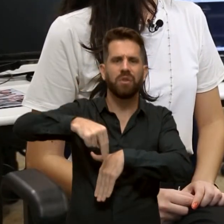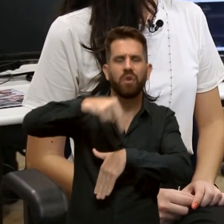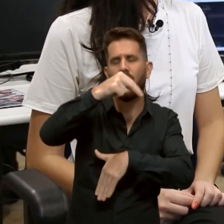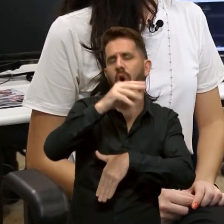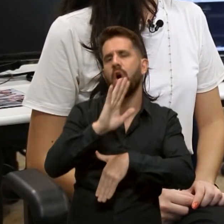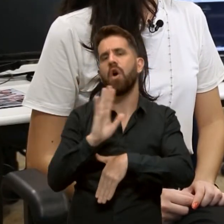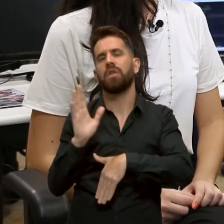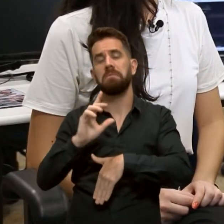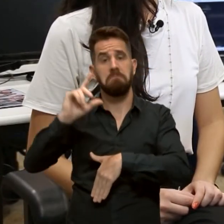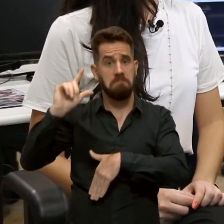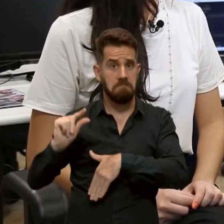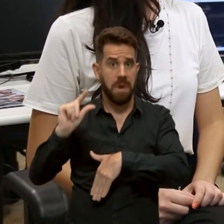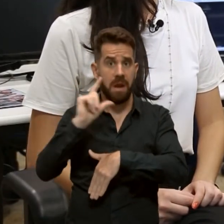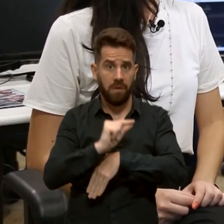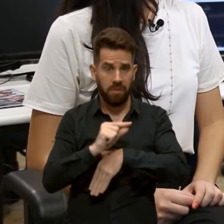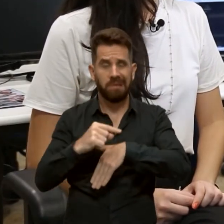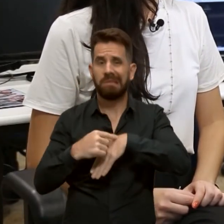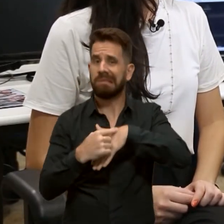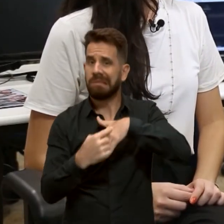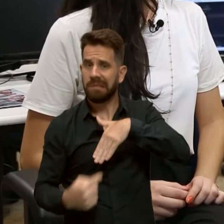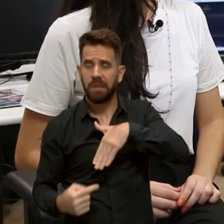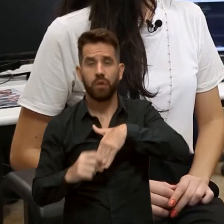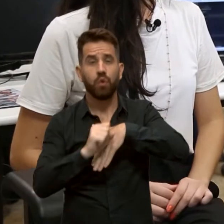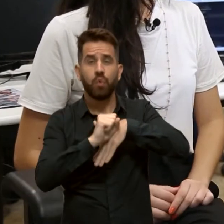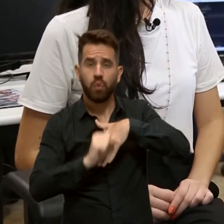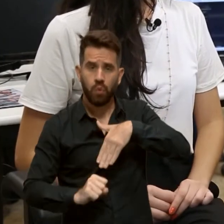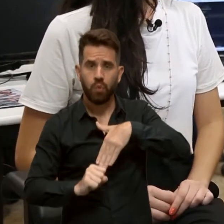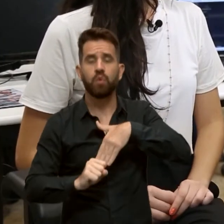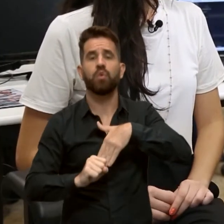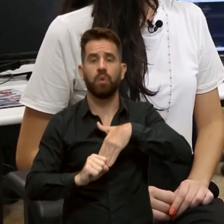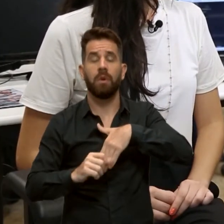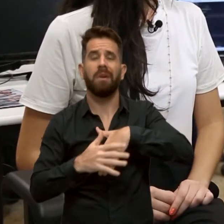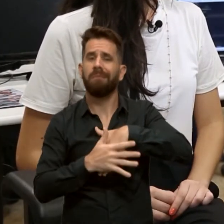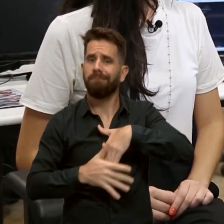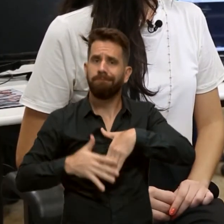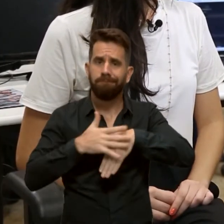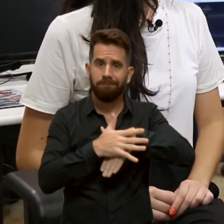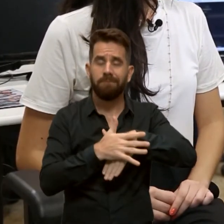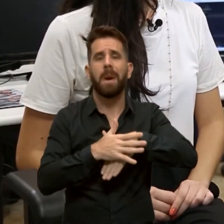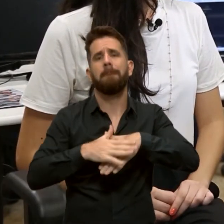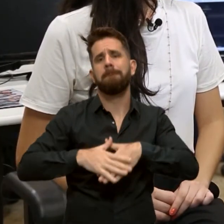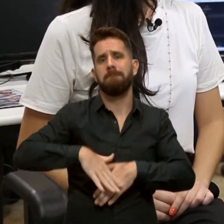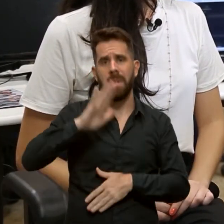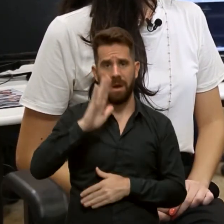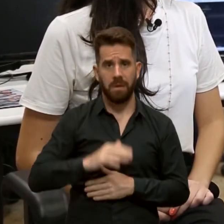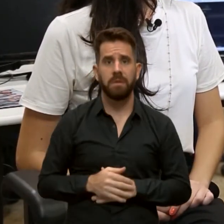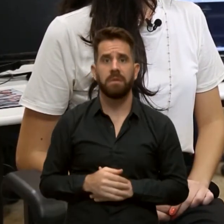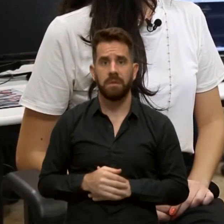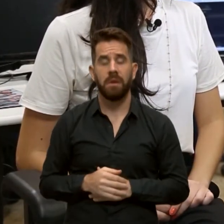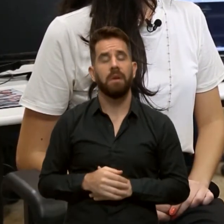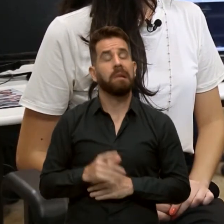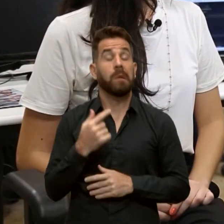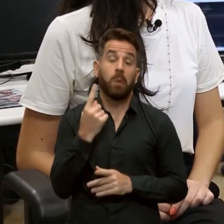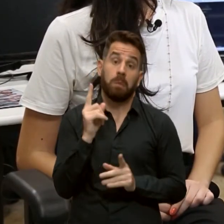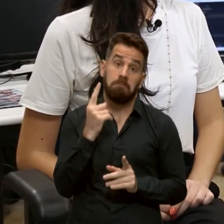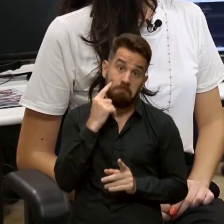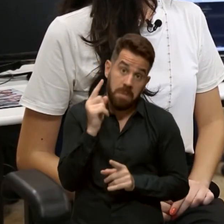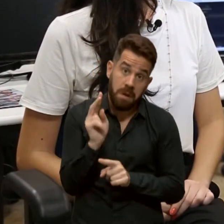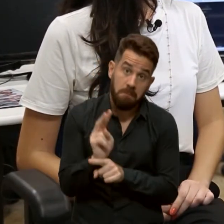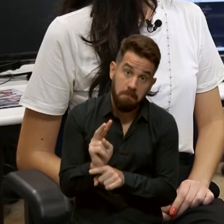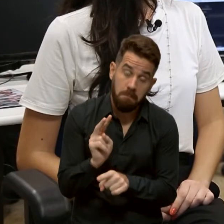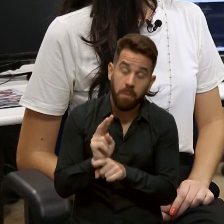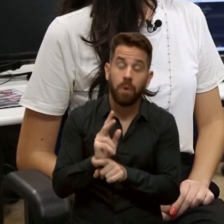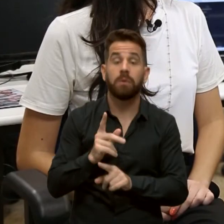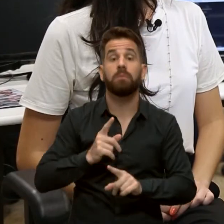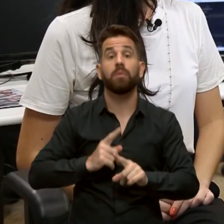de por que isso poderia acontecer. Uma possível hipótese para isso é a questão